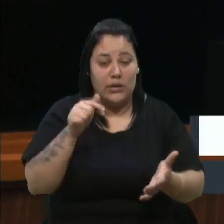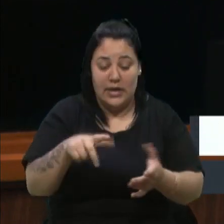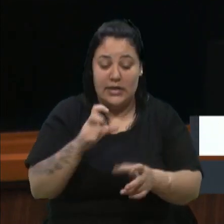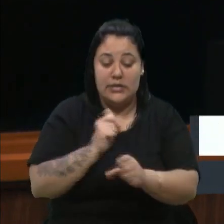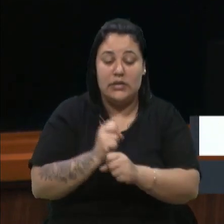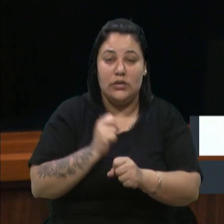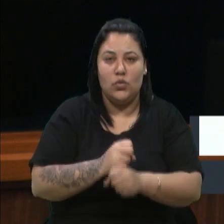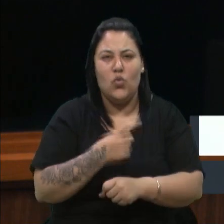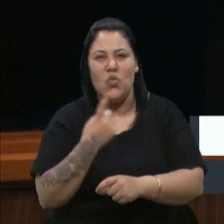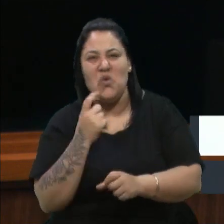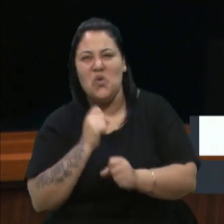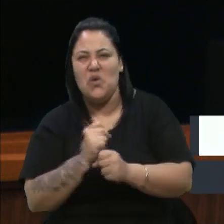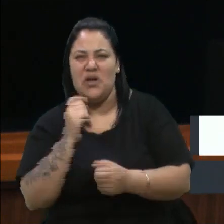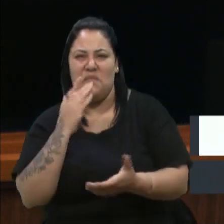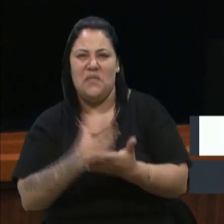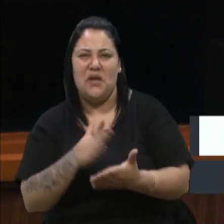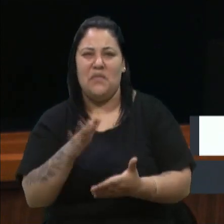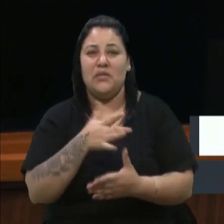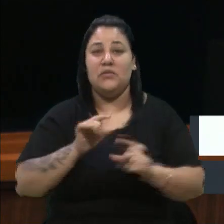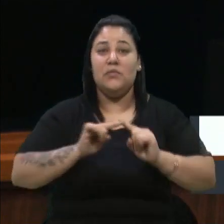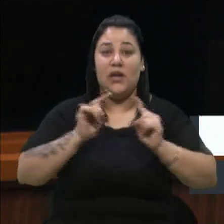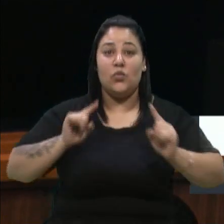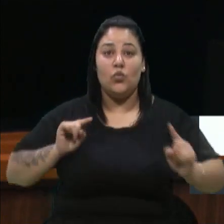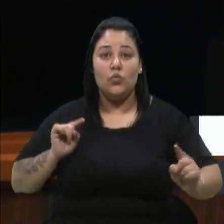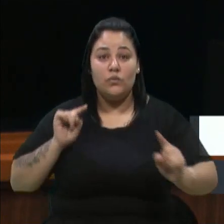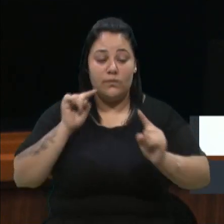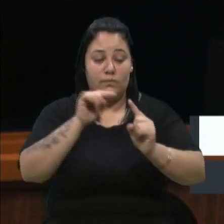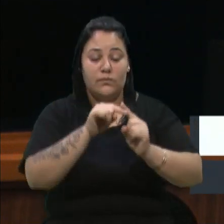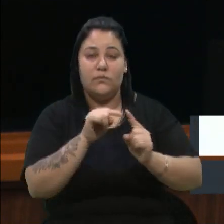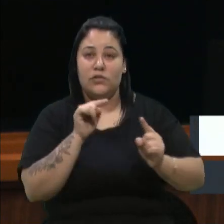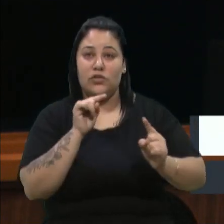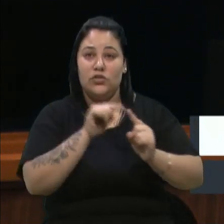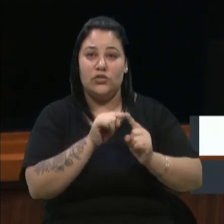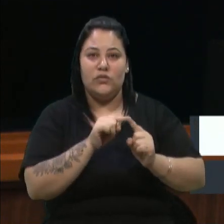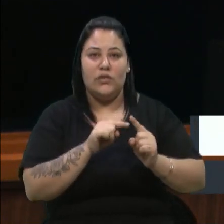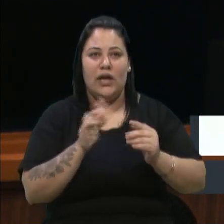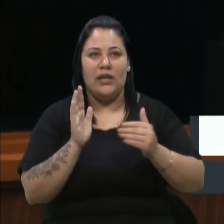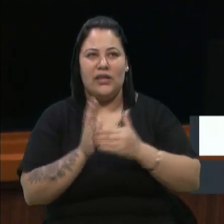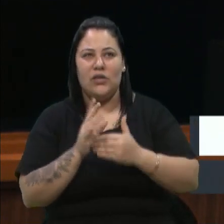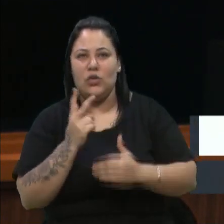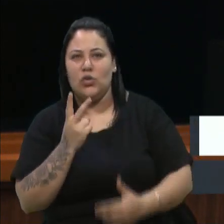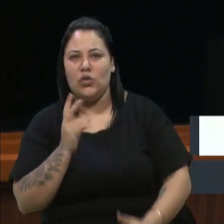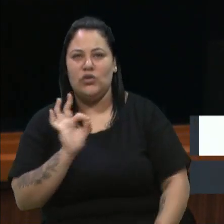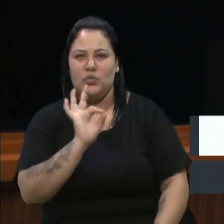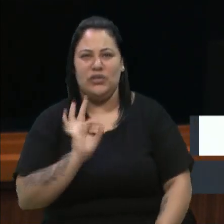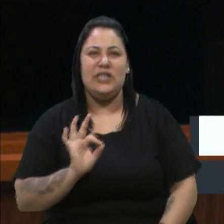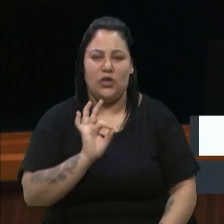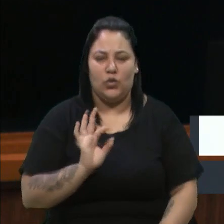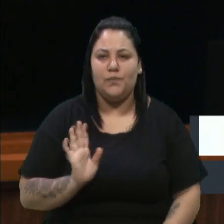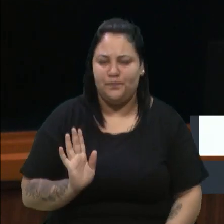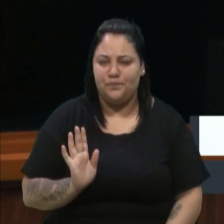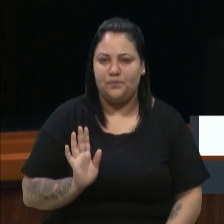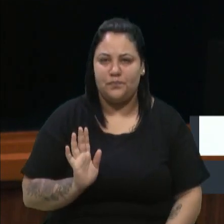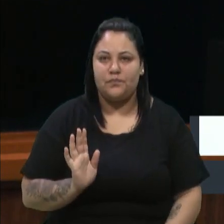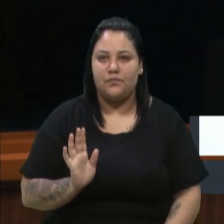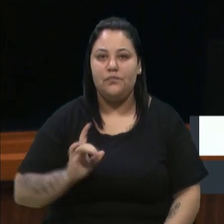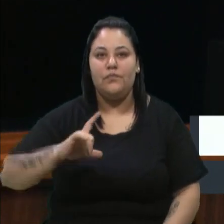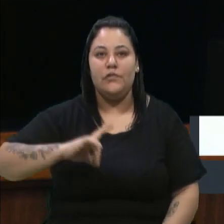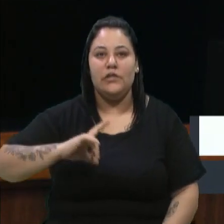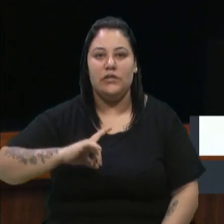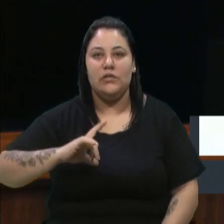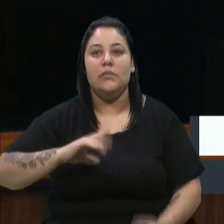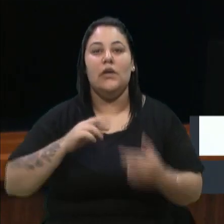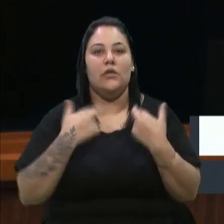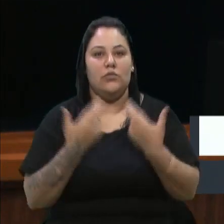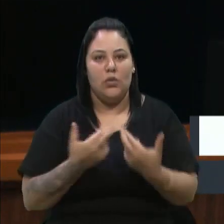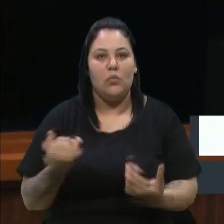ano e meio, mas com o objetivo de chegar a 2%. Foi uma conferência importante,